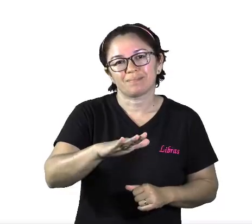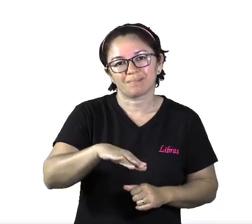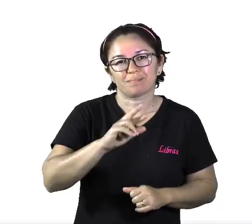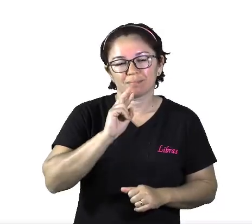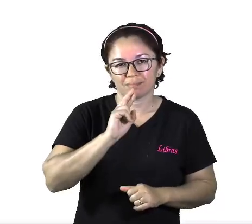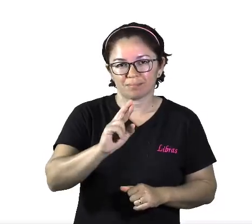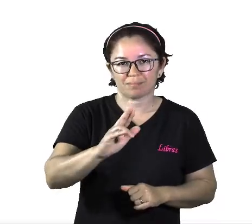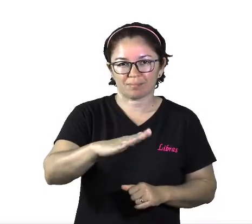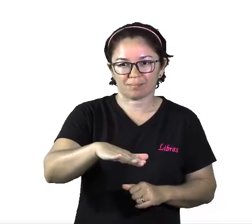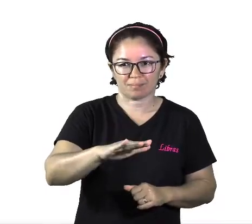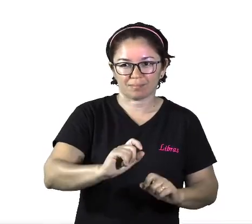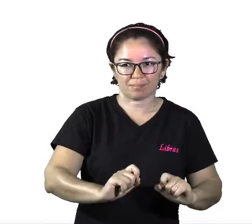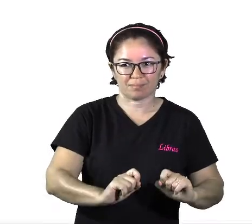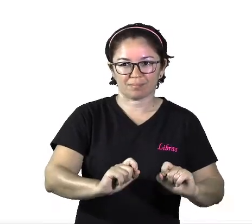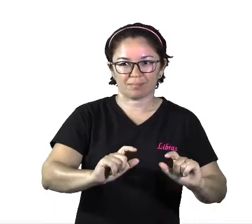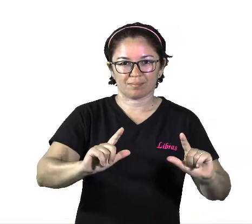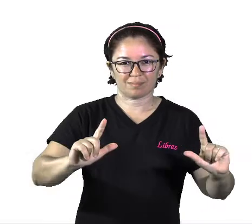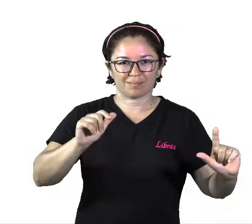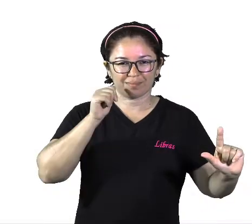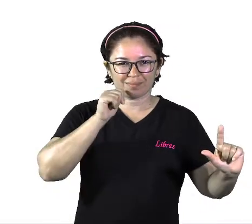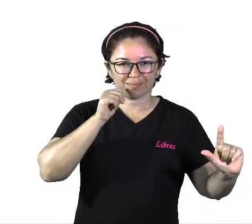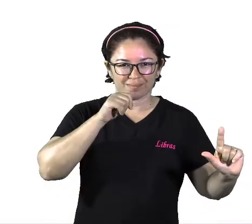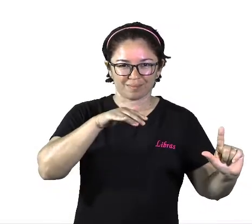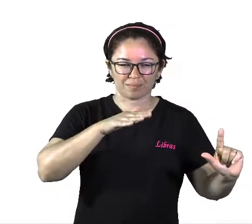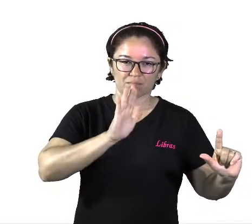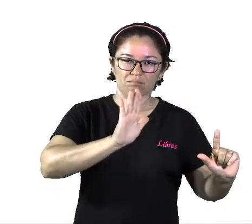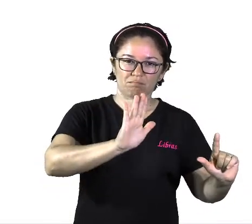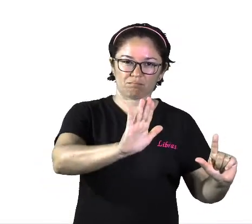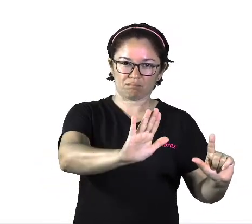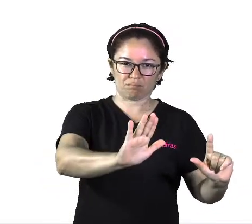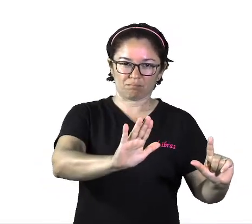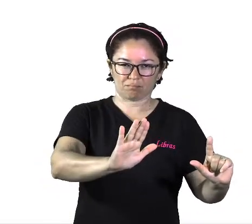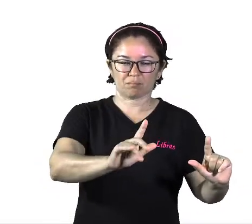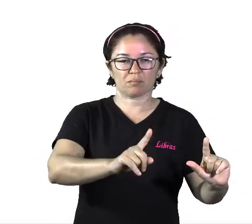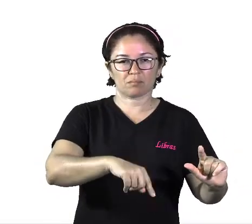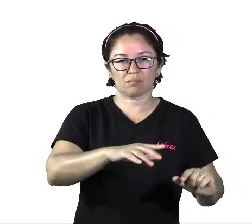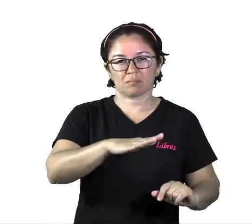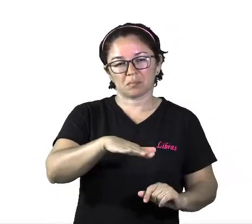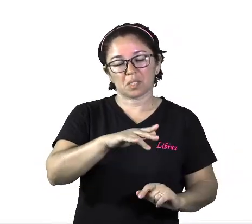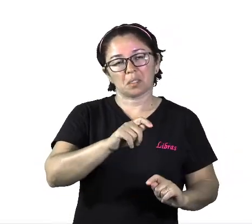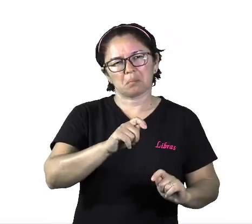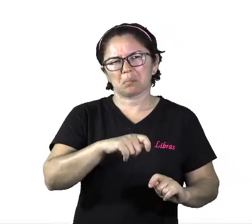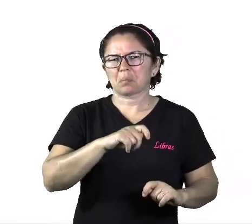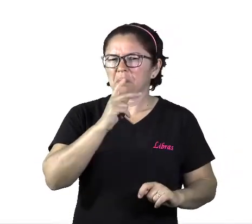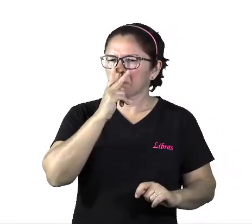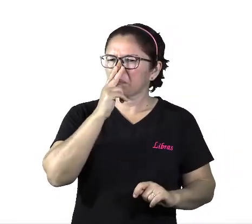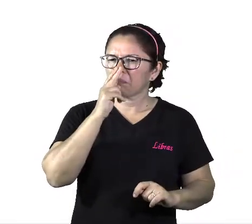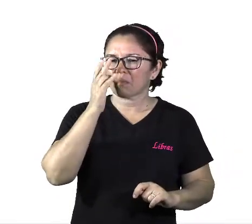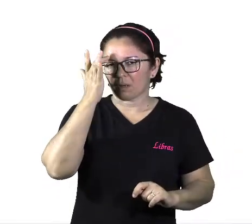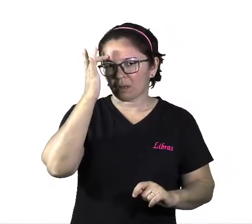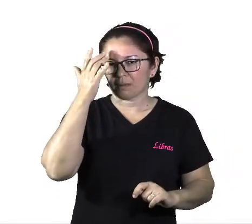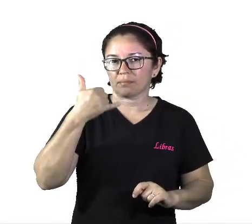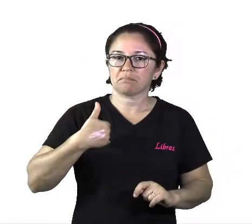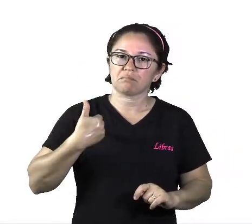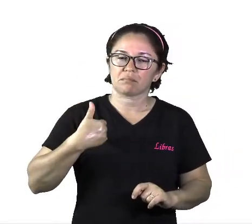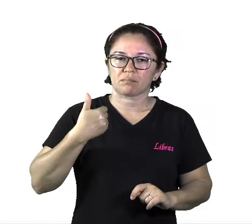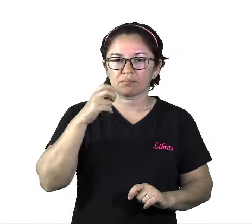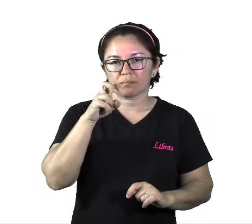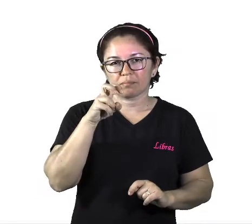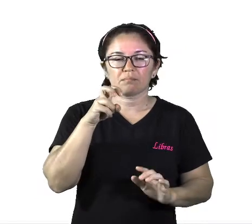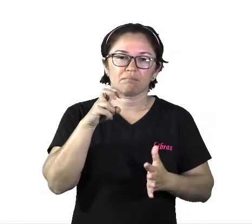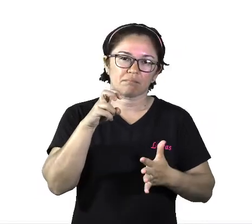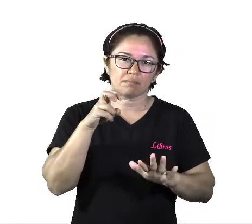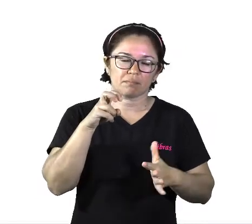A primeira, praticamente o quê? Uma menina, aparentemente ali de uns 5, né? 5 anos, mais ou